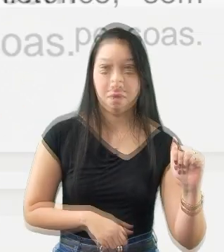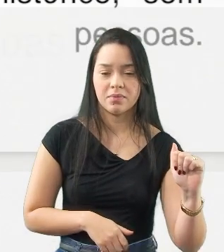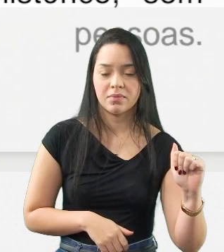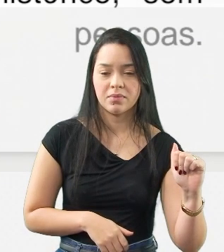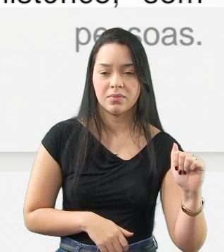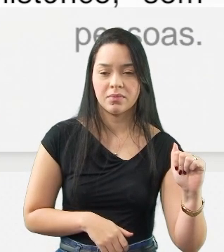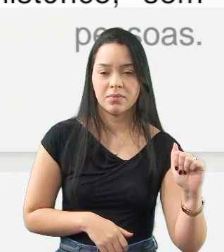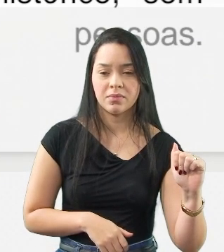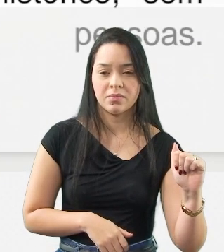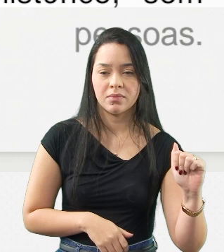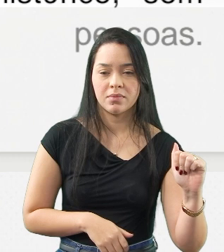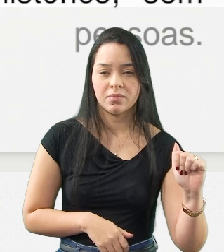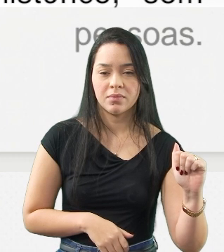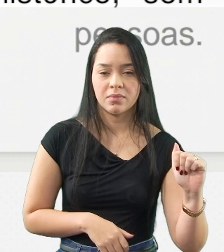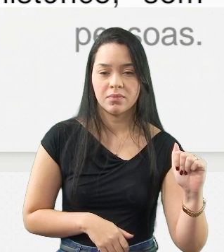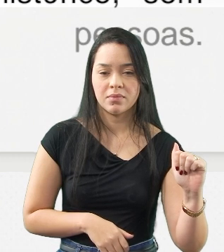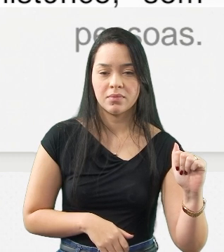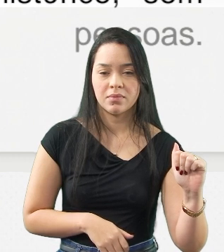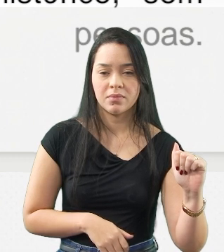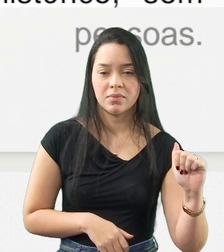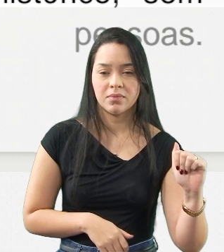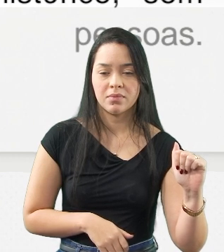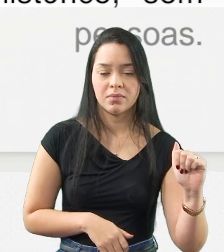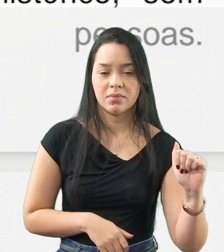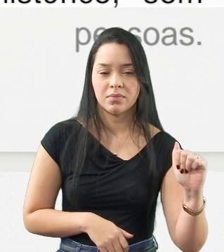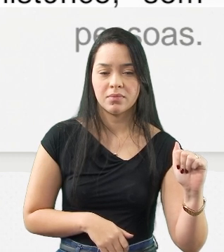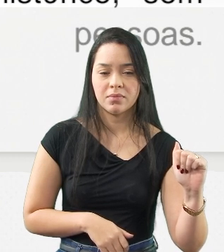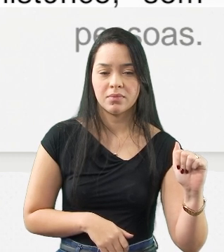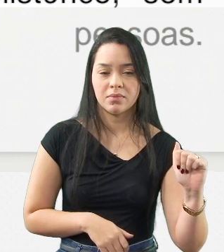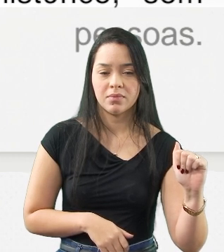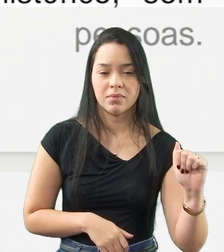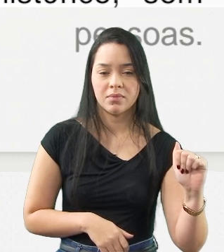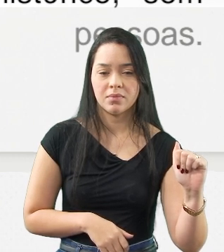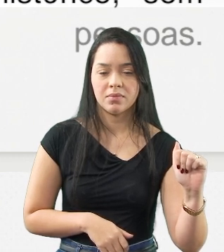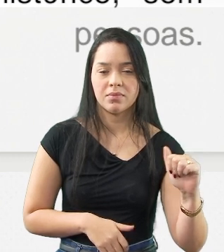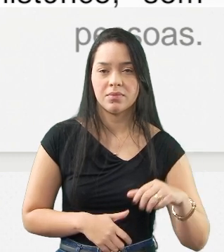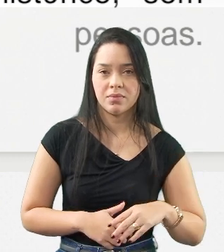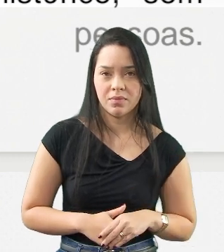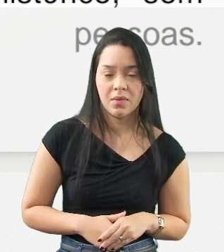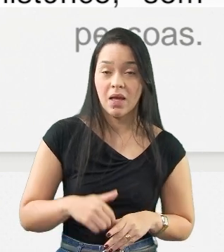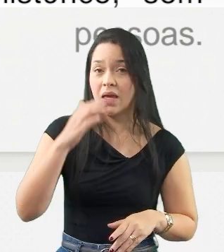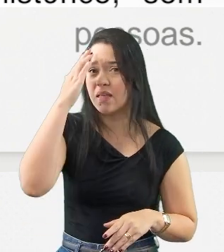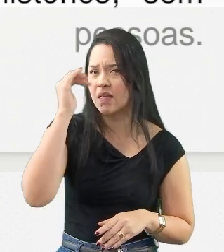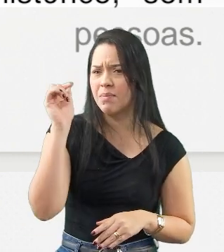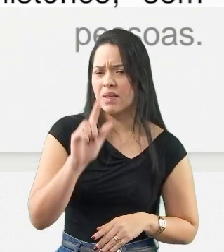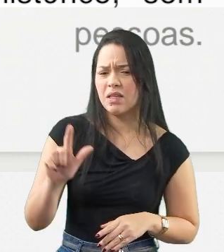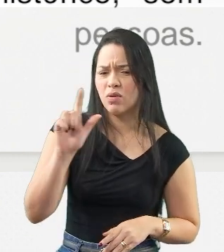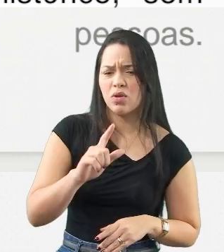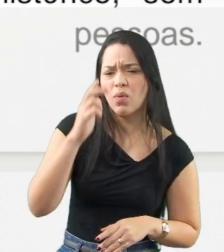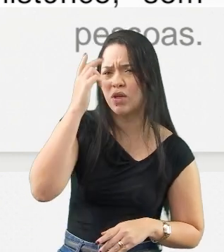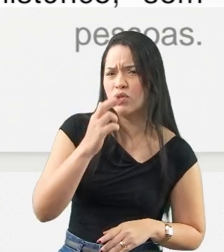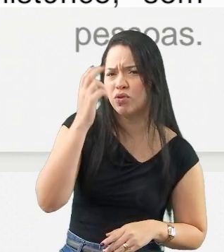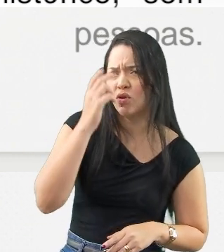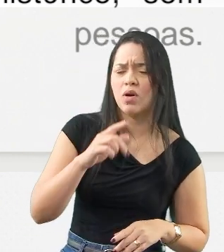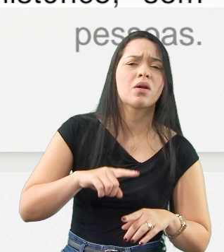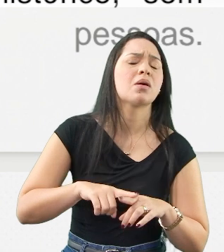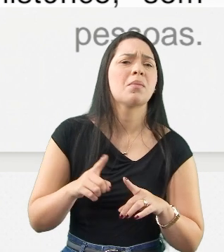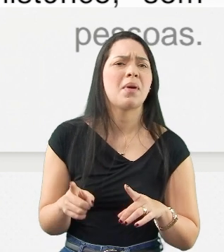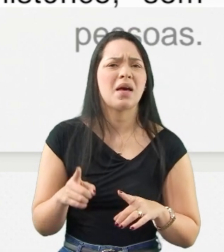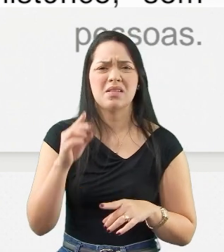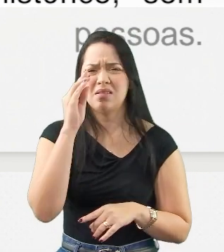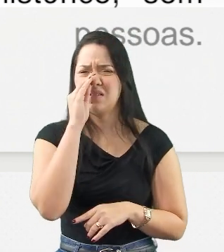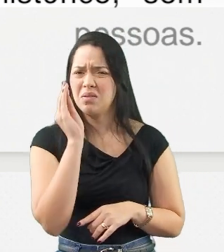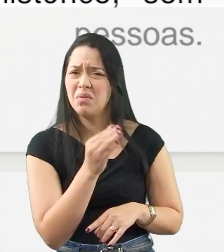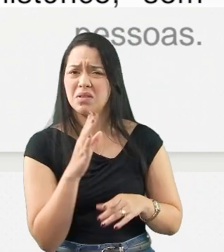de ficção que desconsideram o contexto social e histórico, a gente sabe que literatura não é história, mas será que ela desconsidera